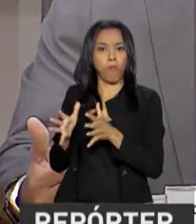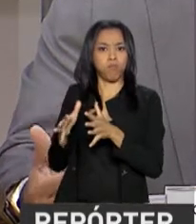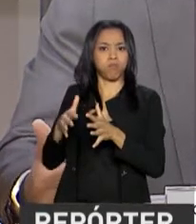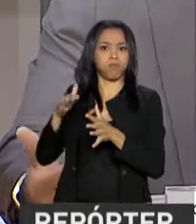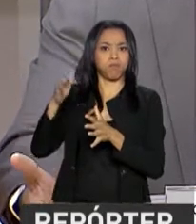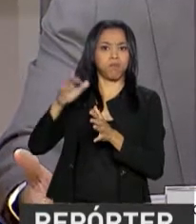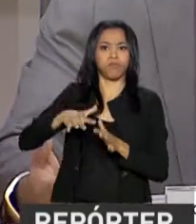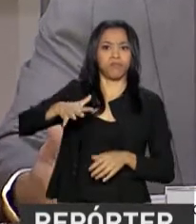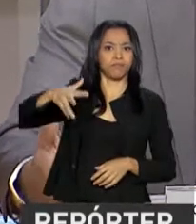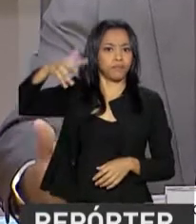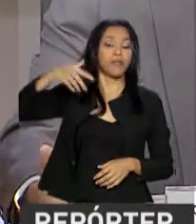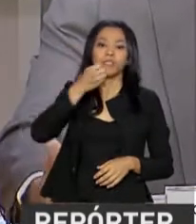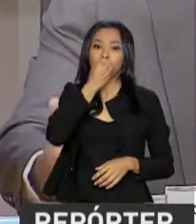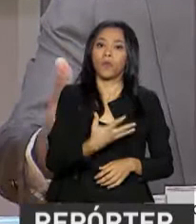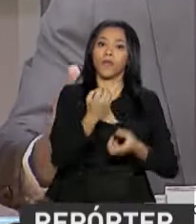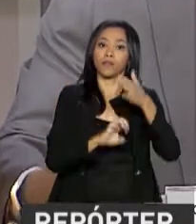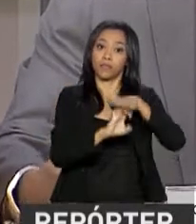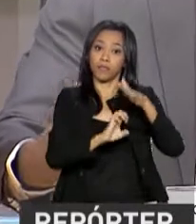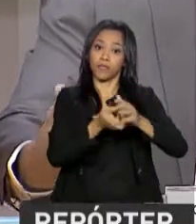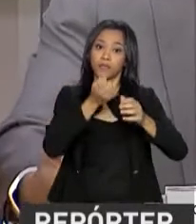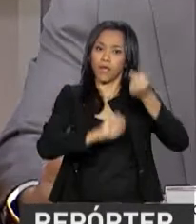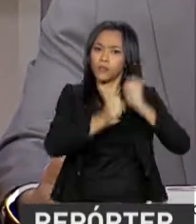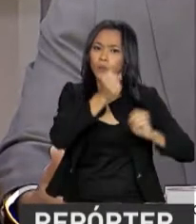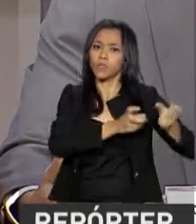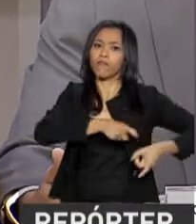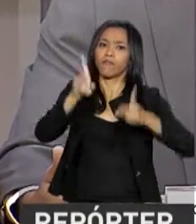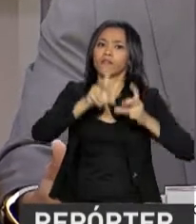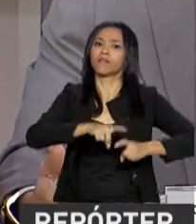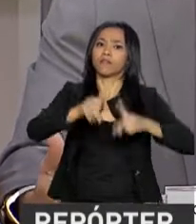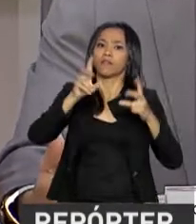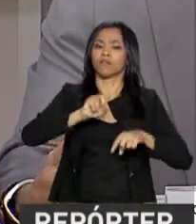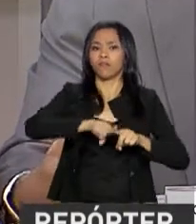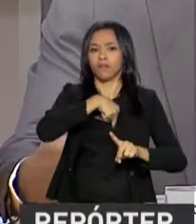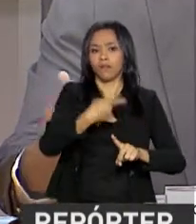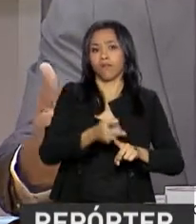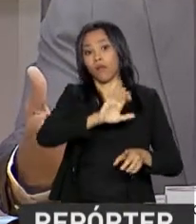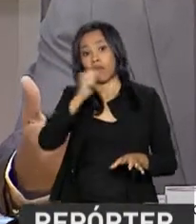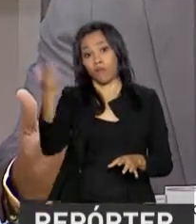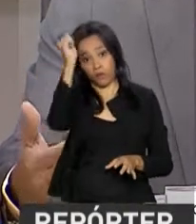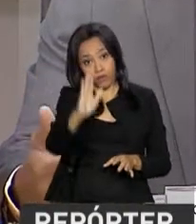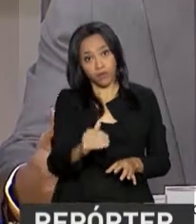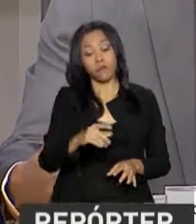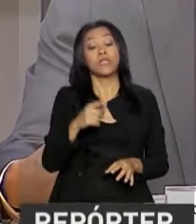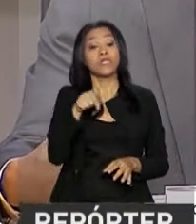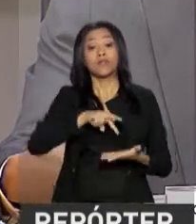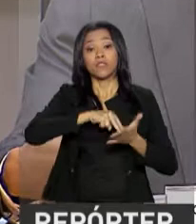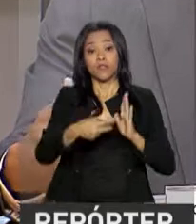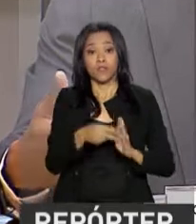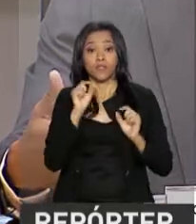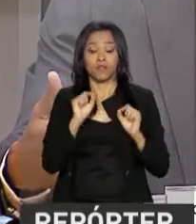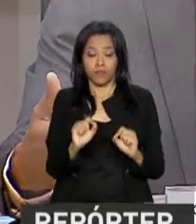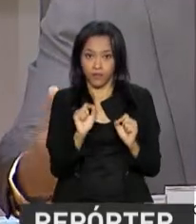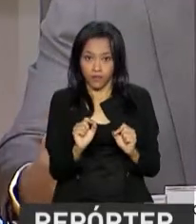demandando mais está importando mais quando a indústria está importando mais significa que a atividade está